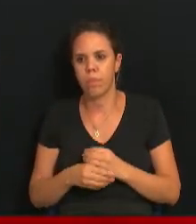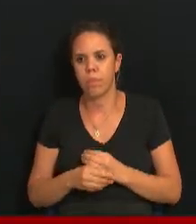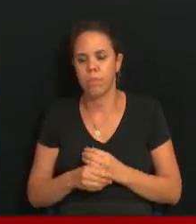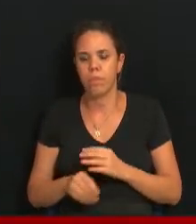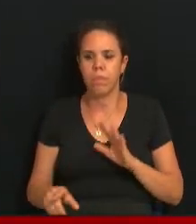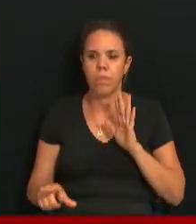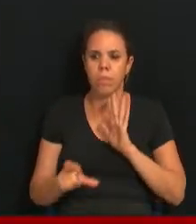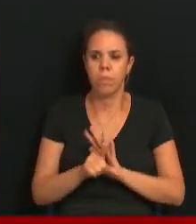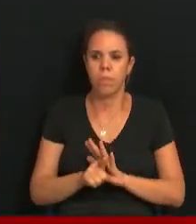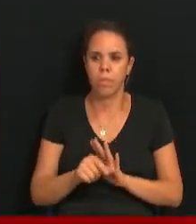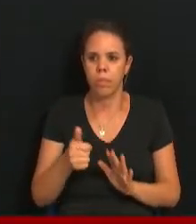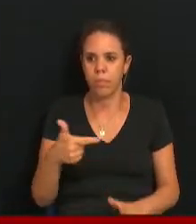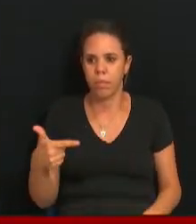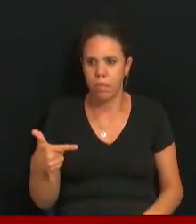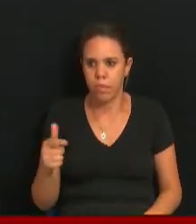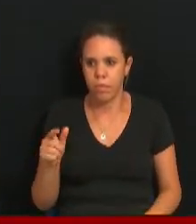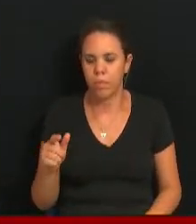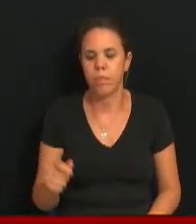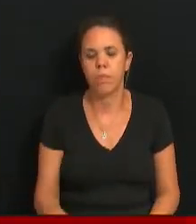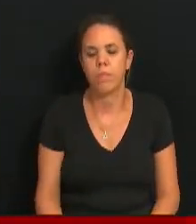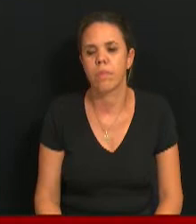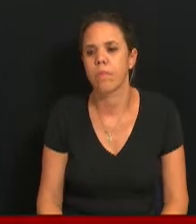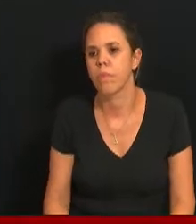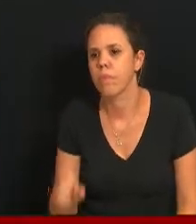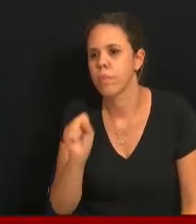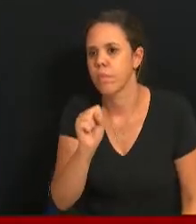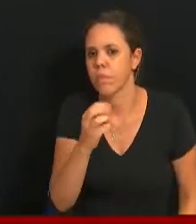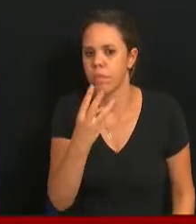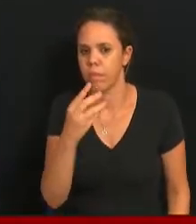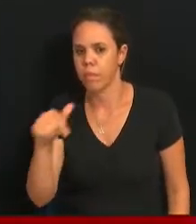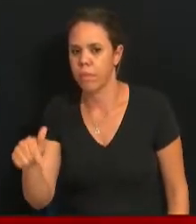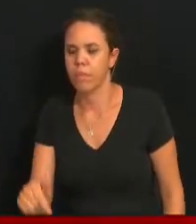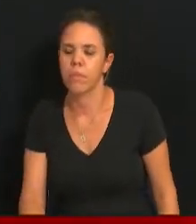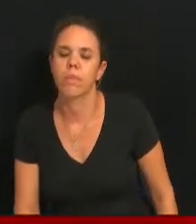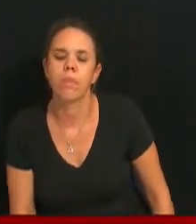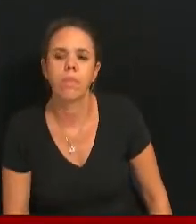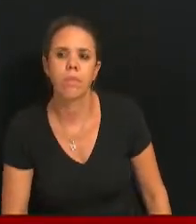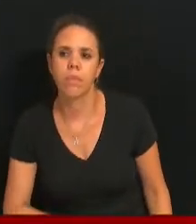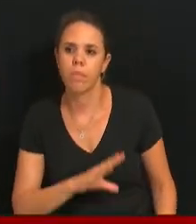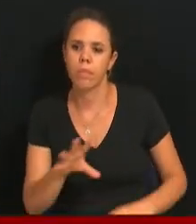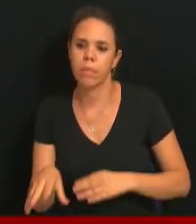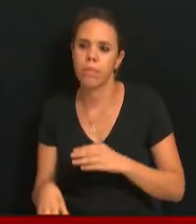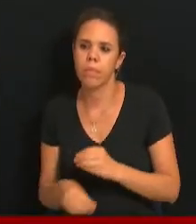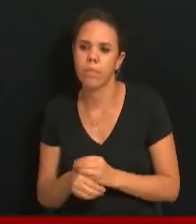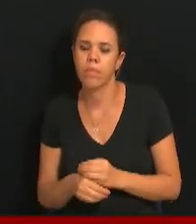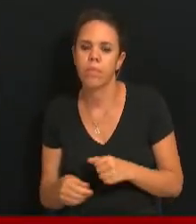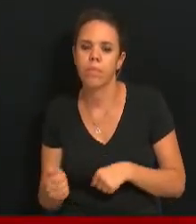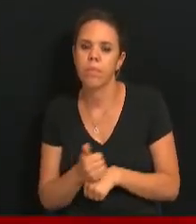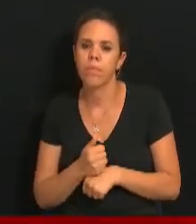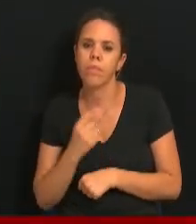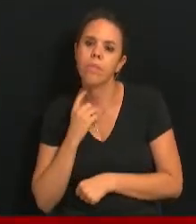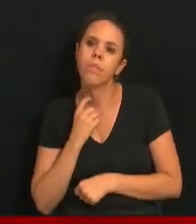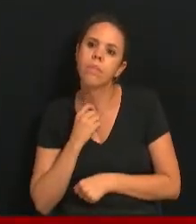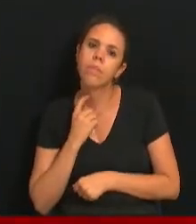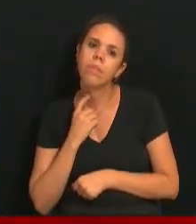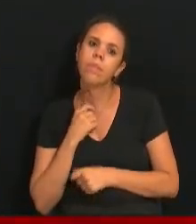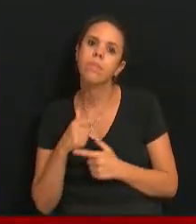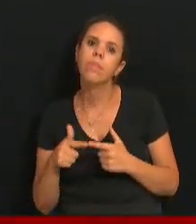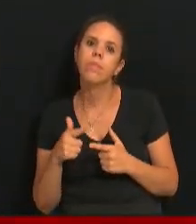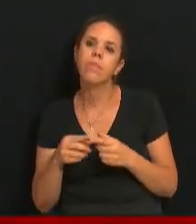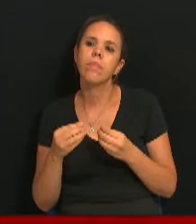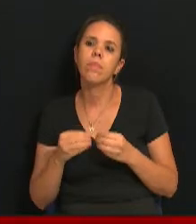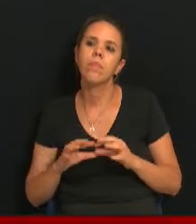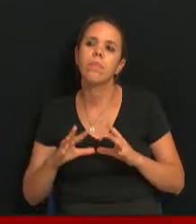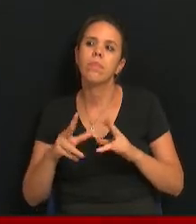lei, 12.987, só que essas normas complementares que regulam o cargo é um problema que afeta a vida de todo